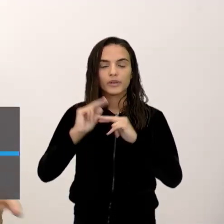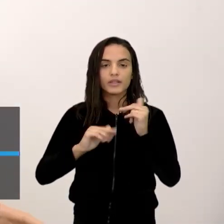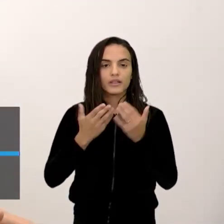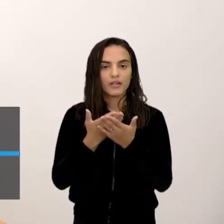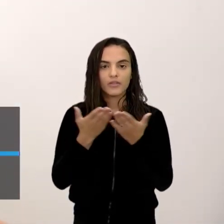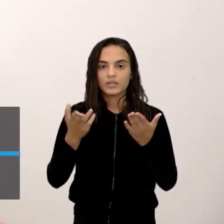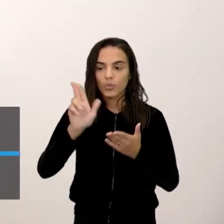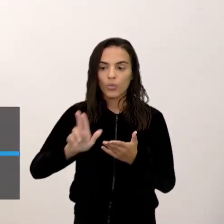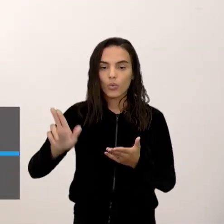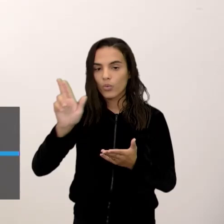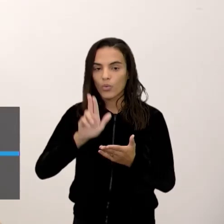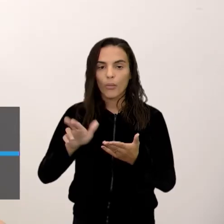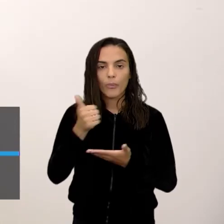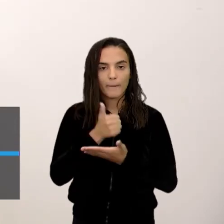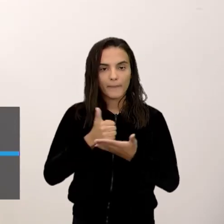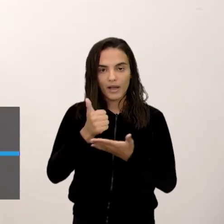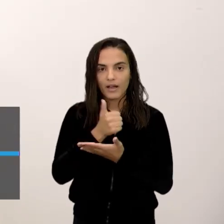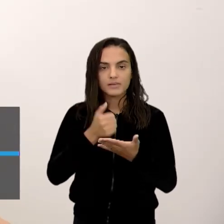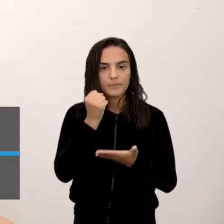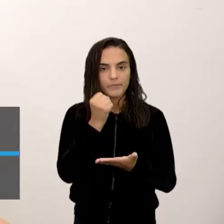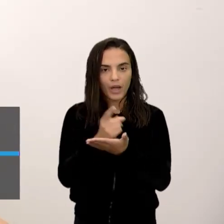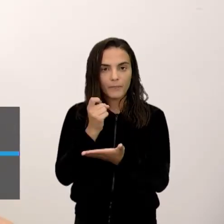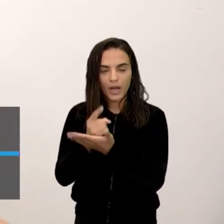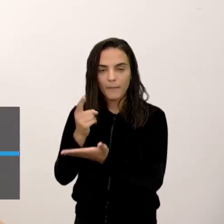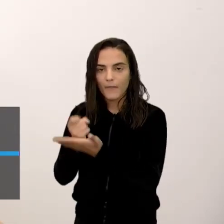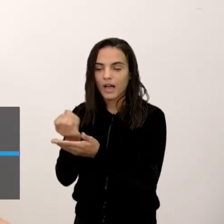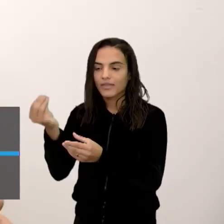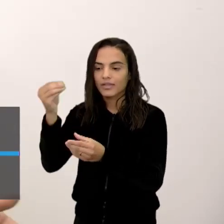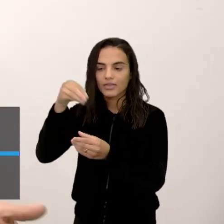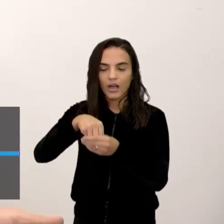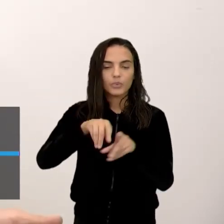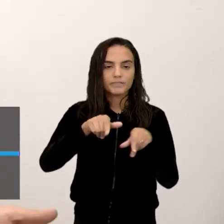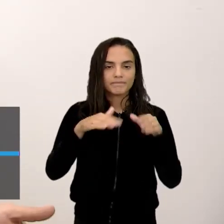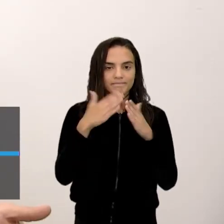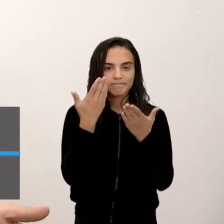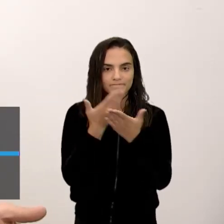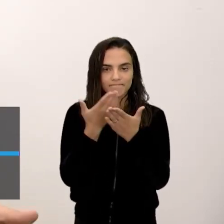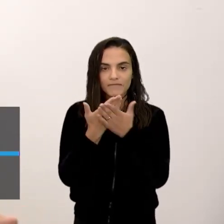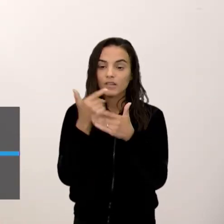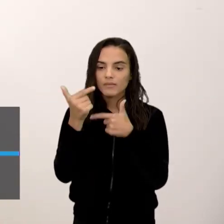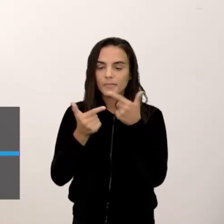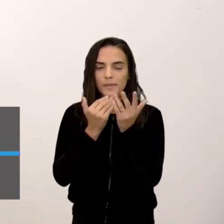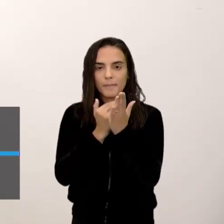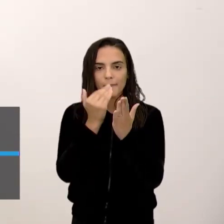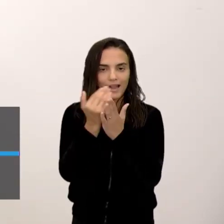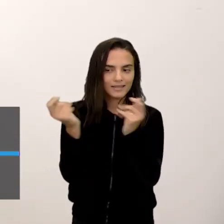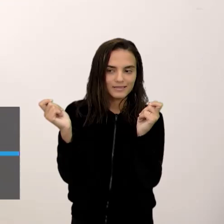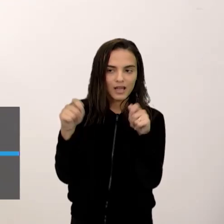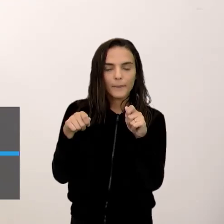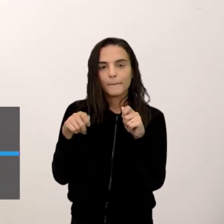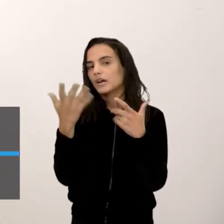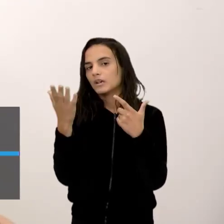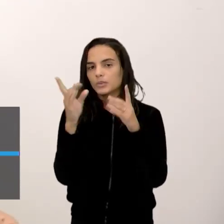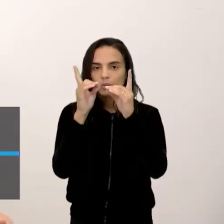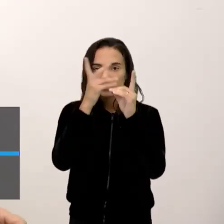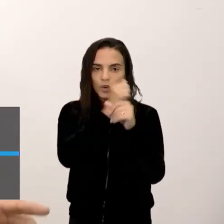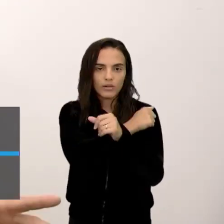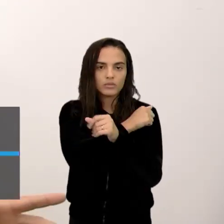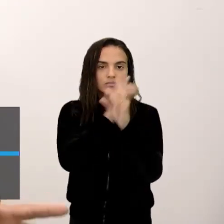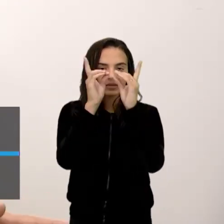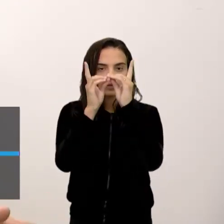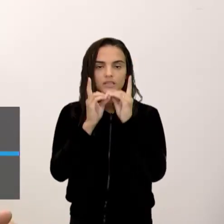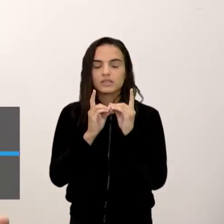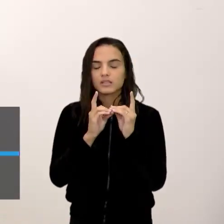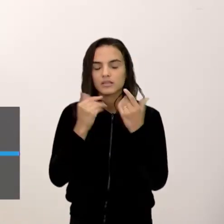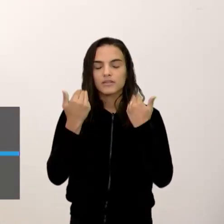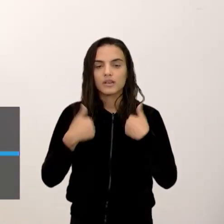você utilizou como base para compra dentro das escolas, para o serviço mais adequado aos estudantes com deficiência física,